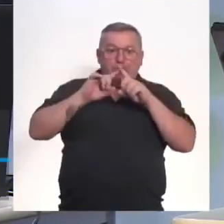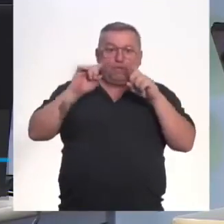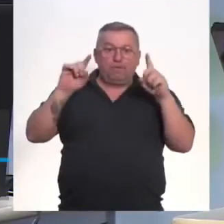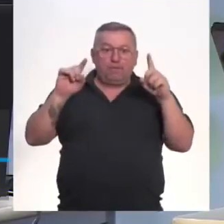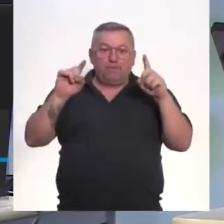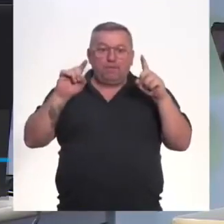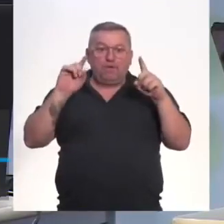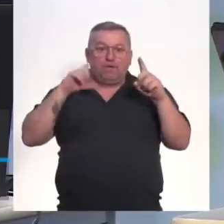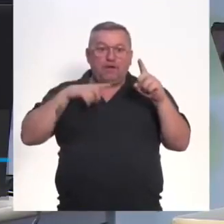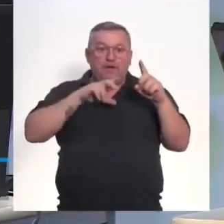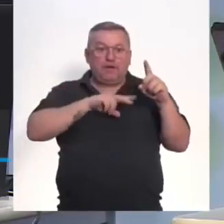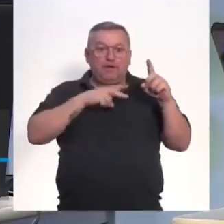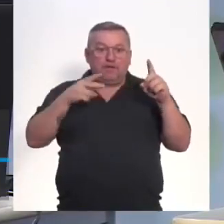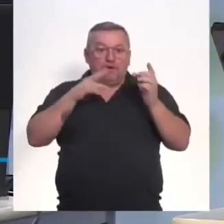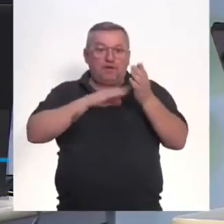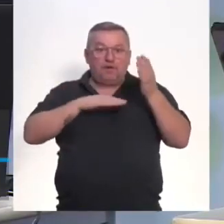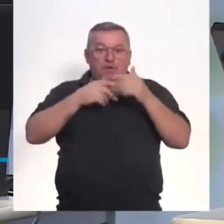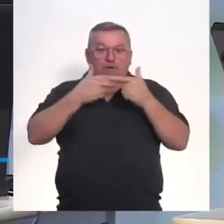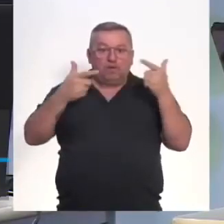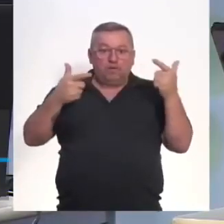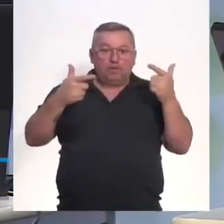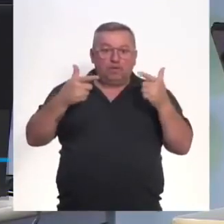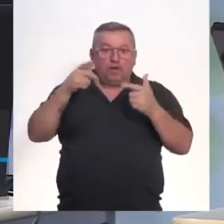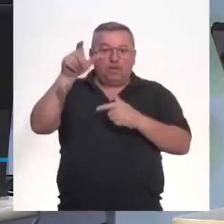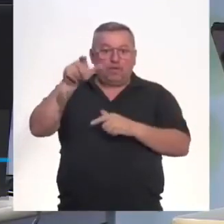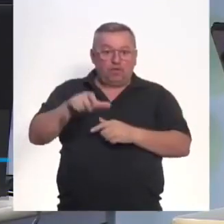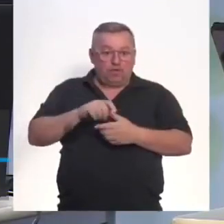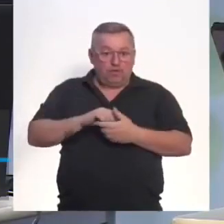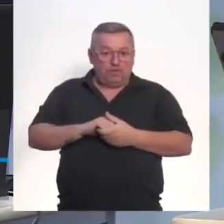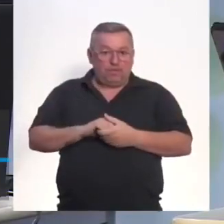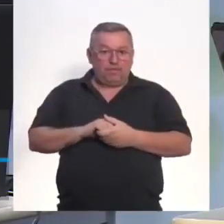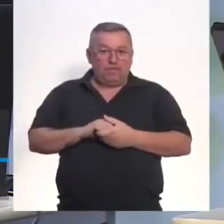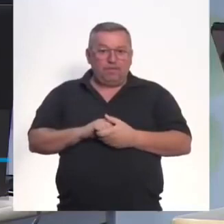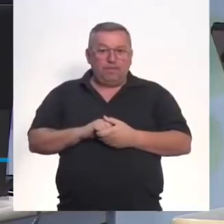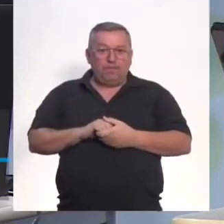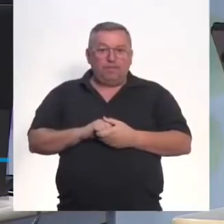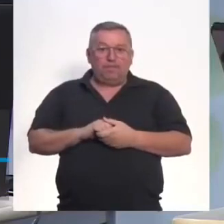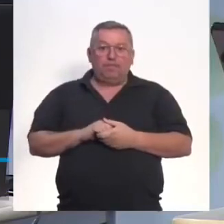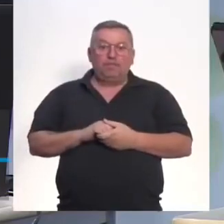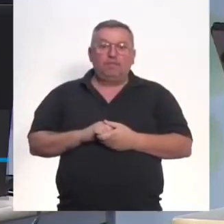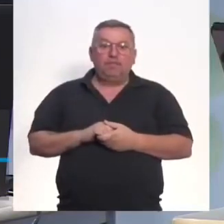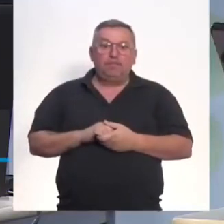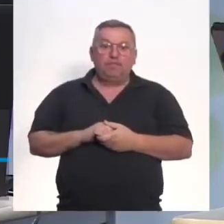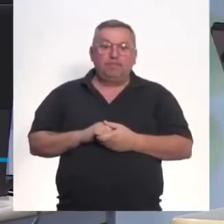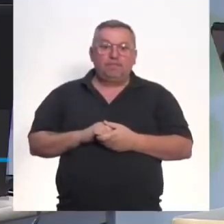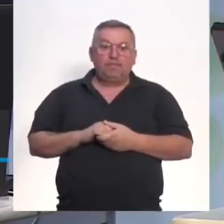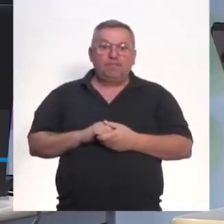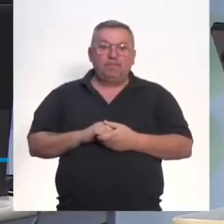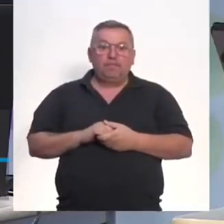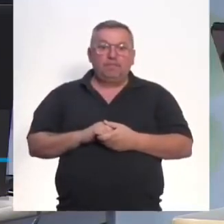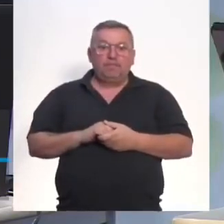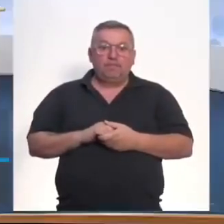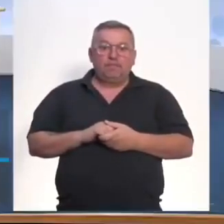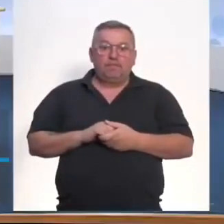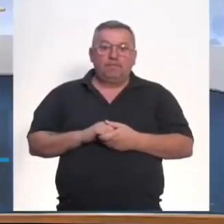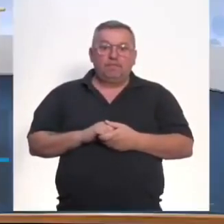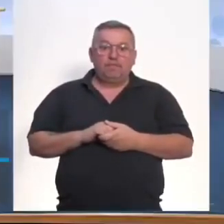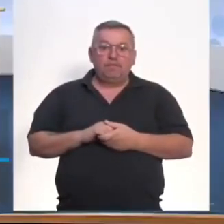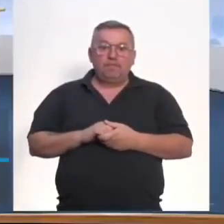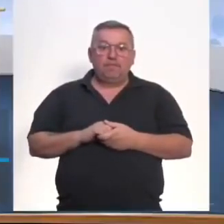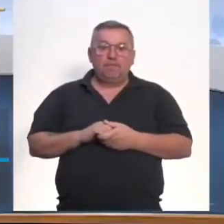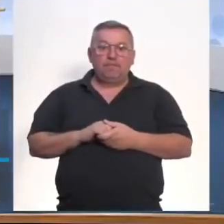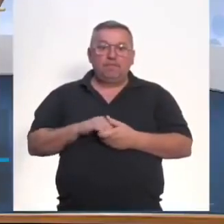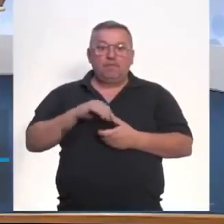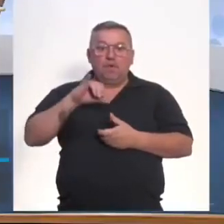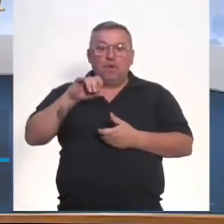você pode, sim, transferir todo esse caráter a uma pessoa. Temos várias aqui, hein, Mônica? Já temos várias Temos. aqui? Cadê? Ai, o